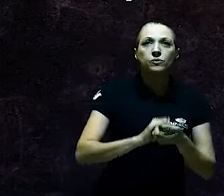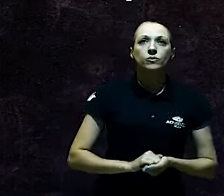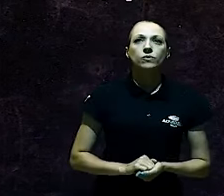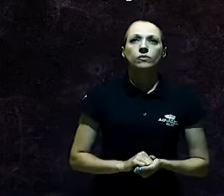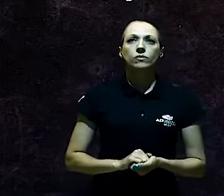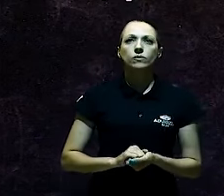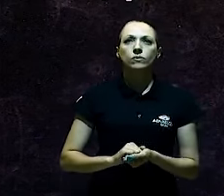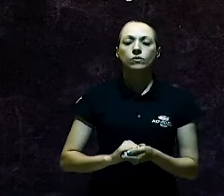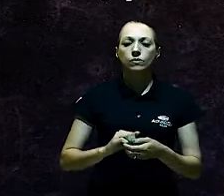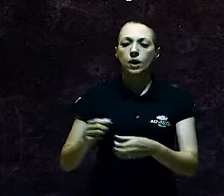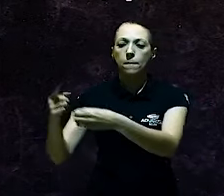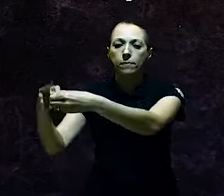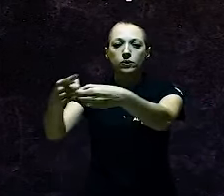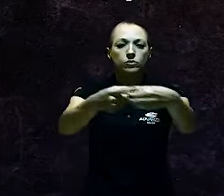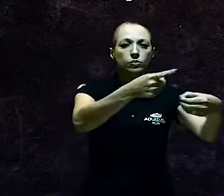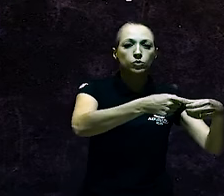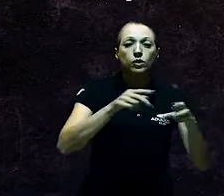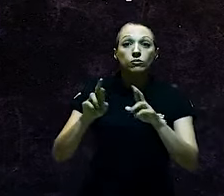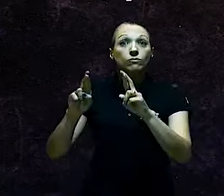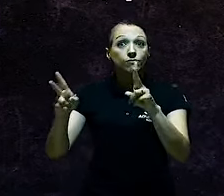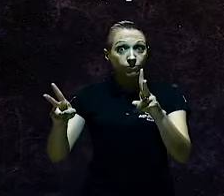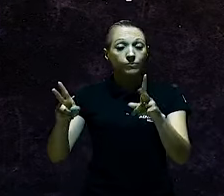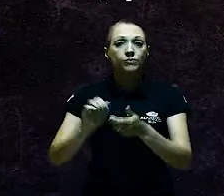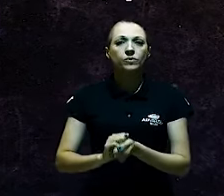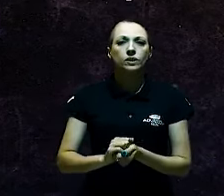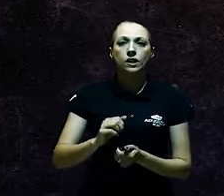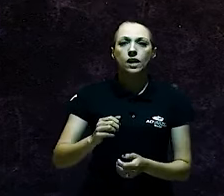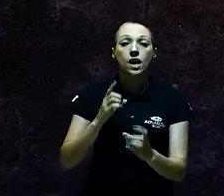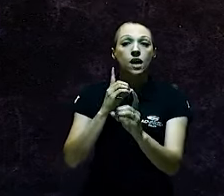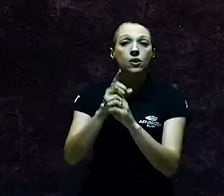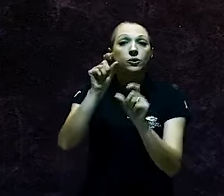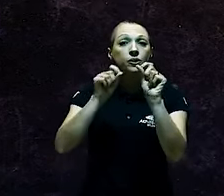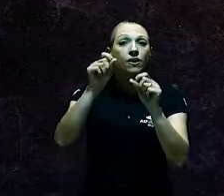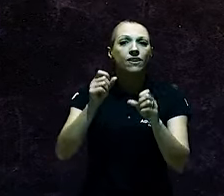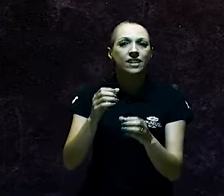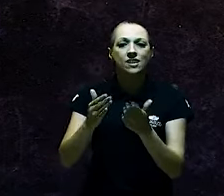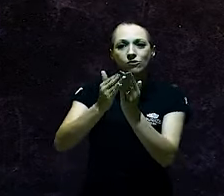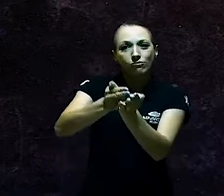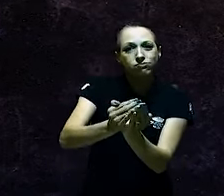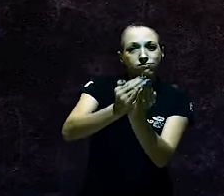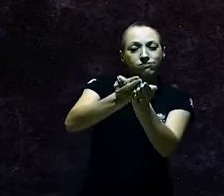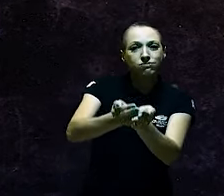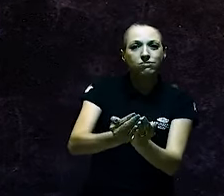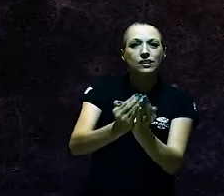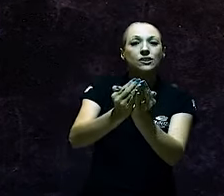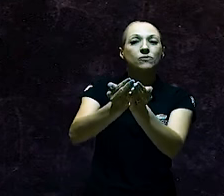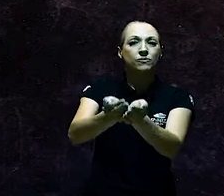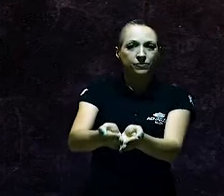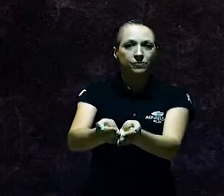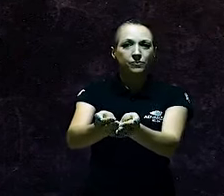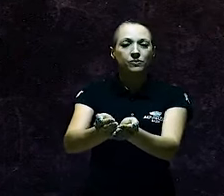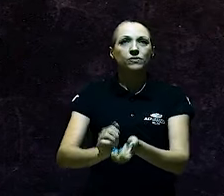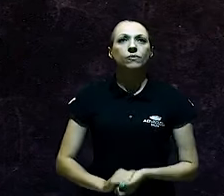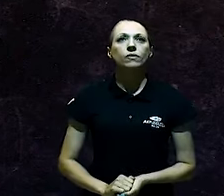a Jope e encontrou um navio que ia para Tarsis, pagou a passagem e embarcou no navio para ir com eles